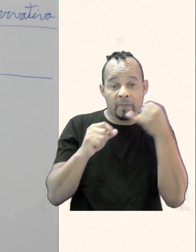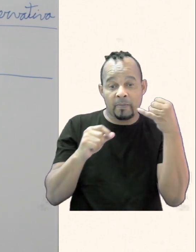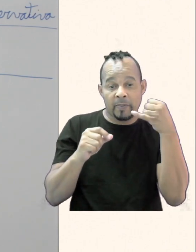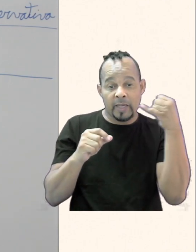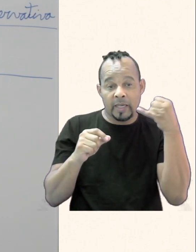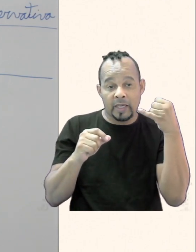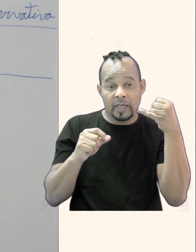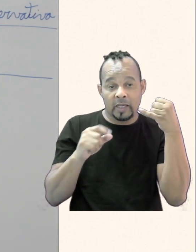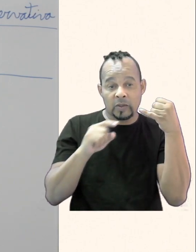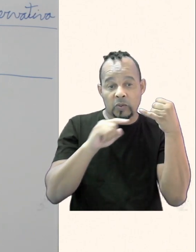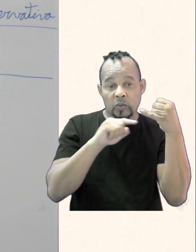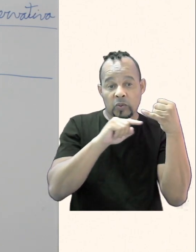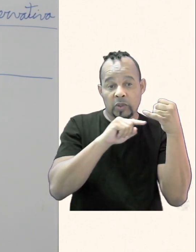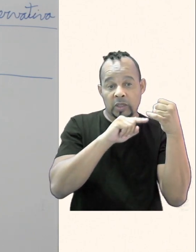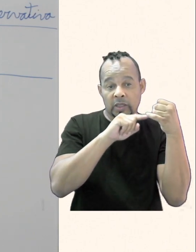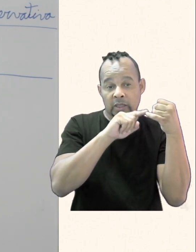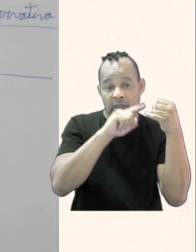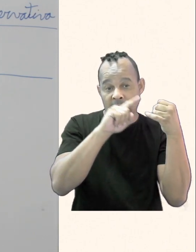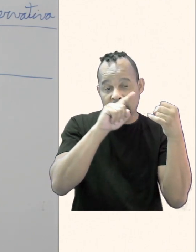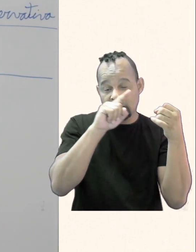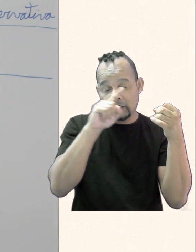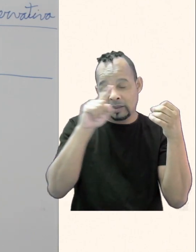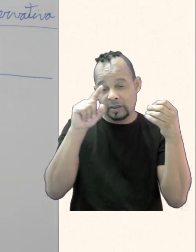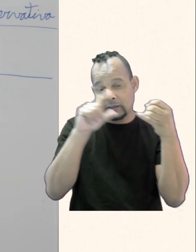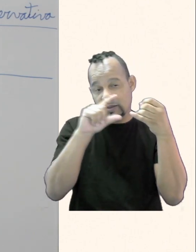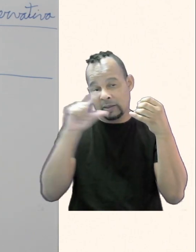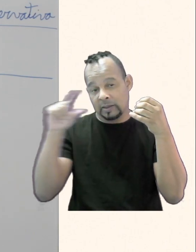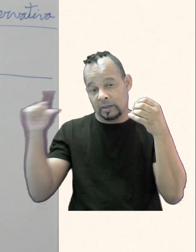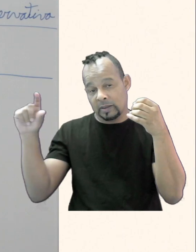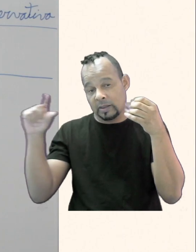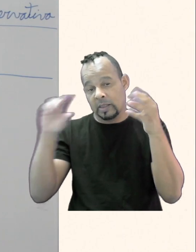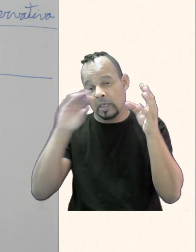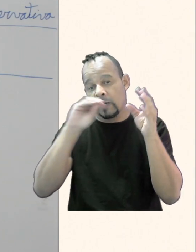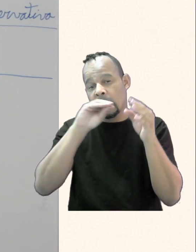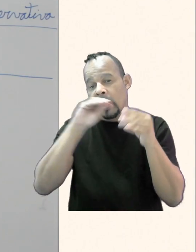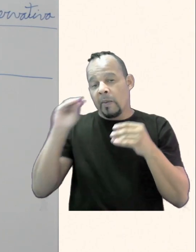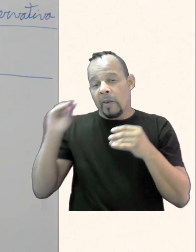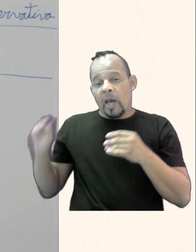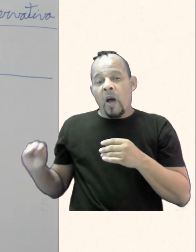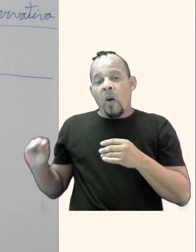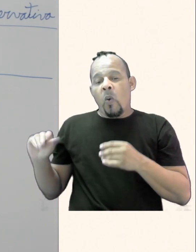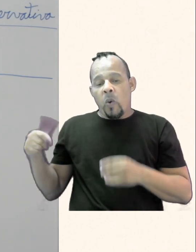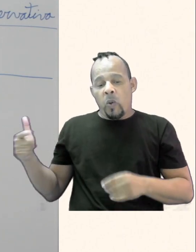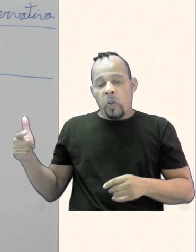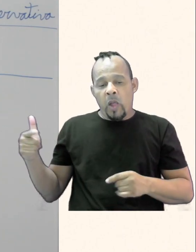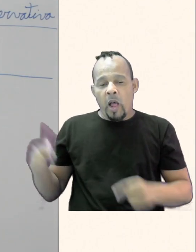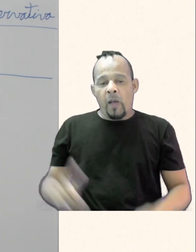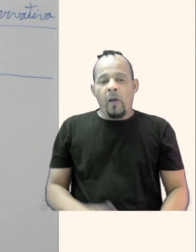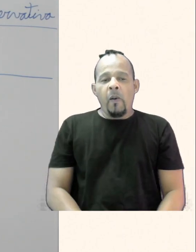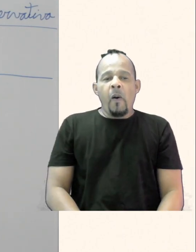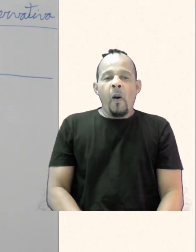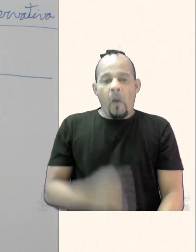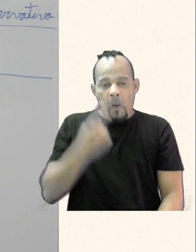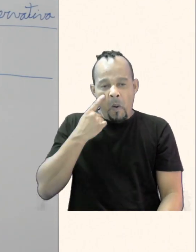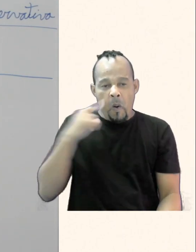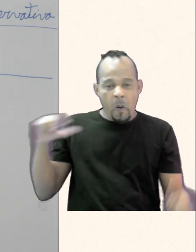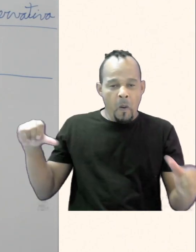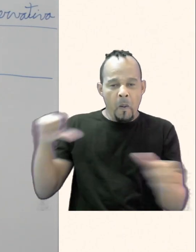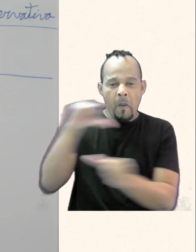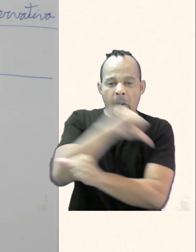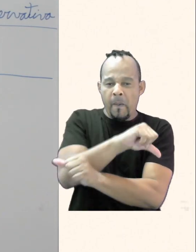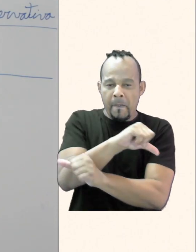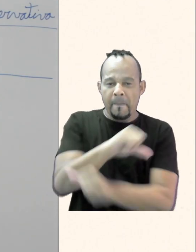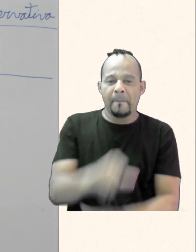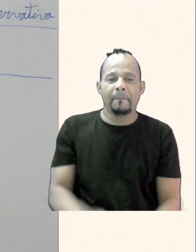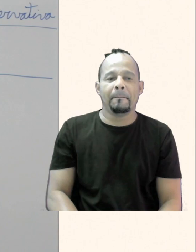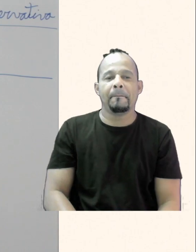B até A sobre C2 de f escalar dr para o outro lado do igual. Vai ficar assim. Quando eu troco de lado, eu troco